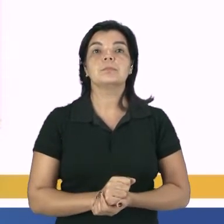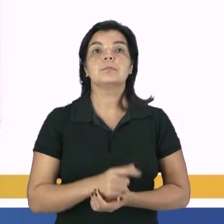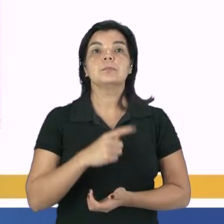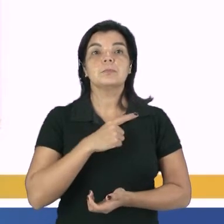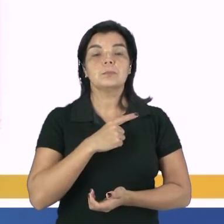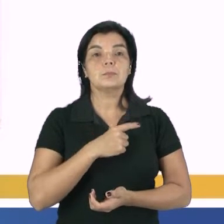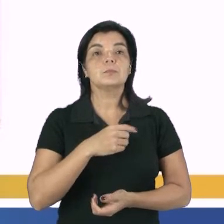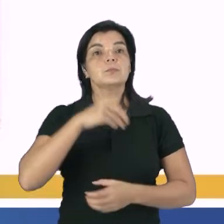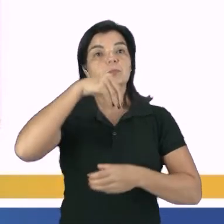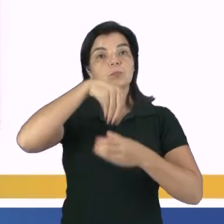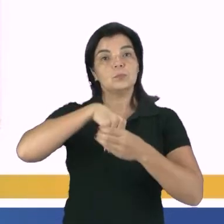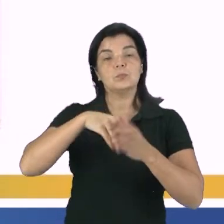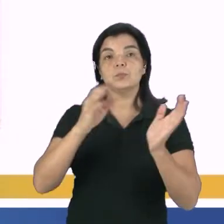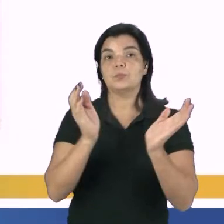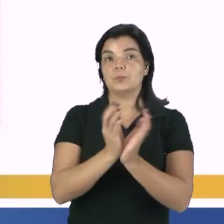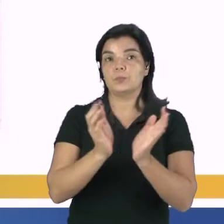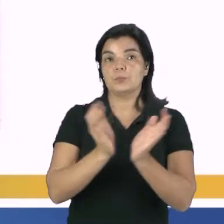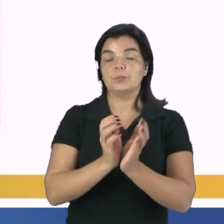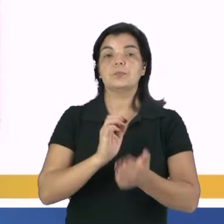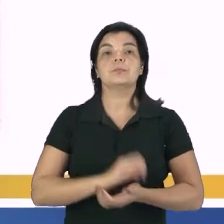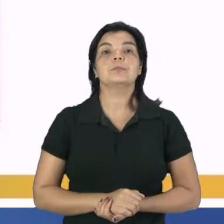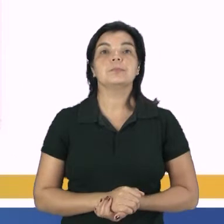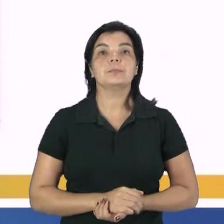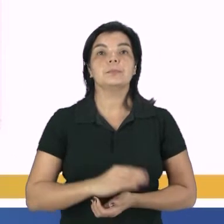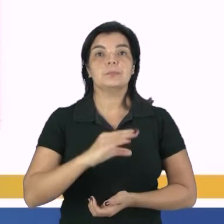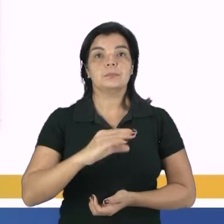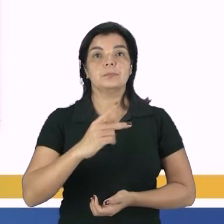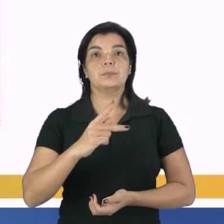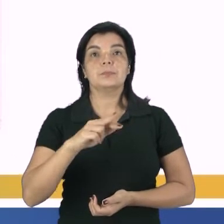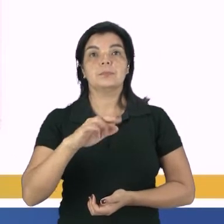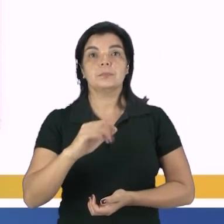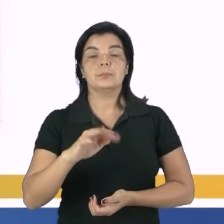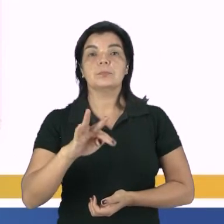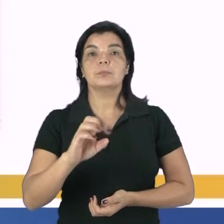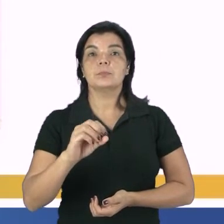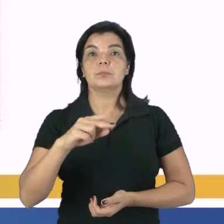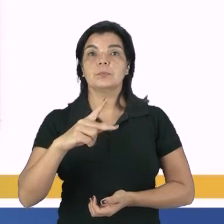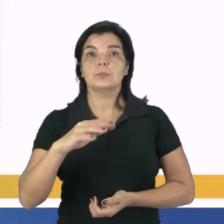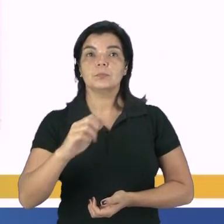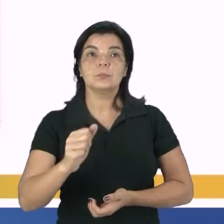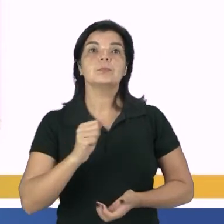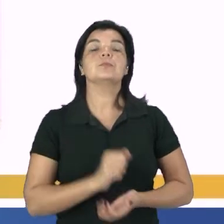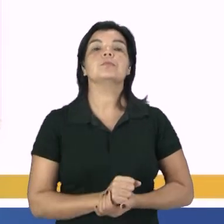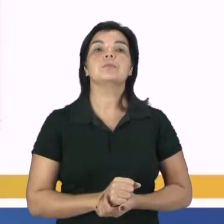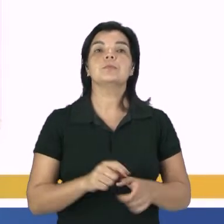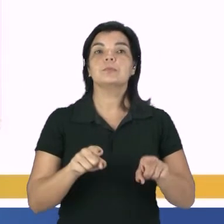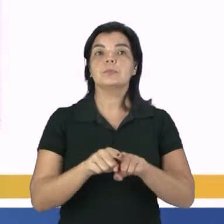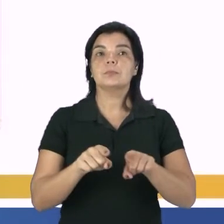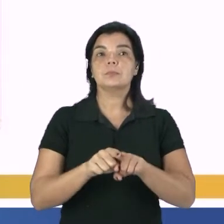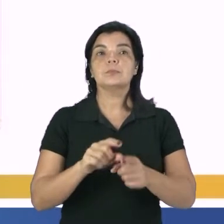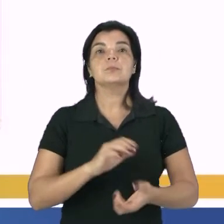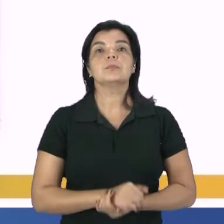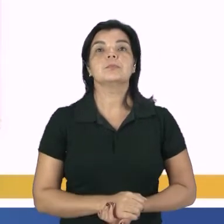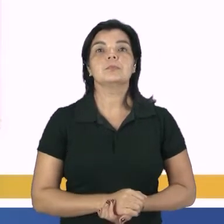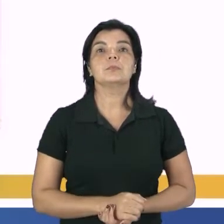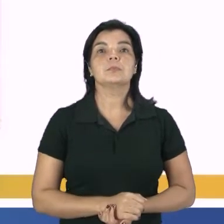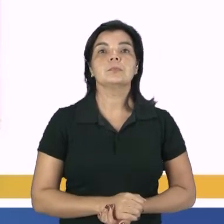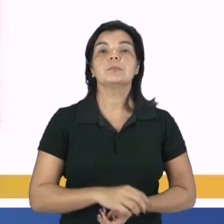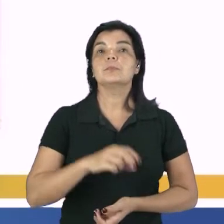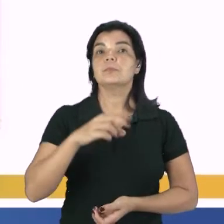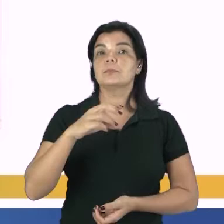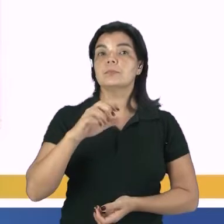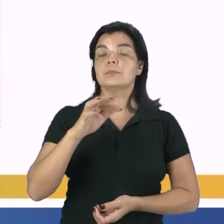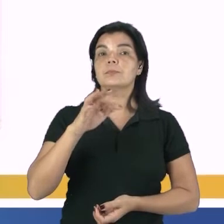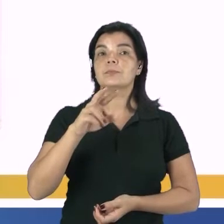elas estão dentro do grupo das criptógamas. Gimnospermas e angiospermas dentro do grupo das fanerógamas.